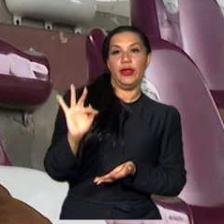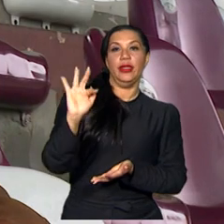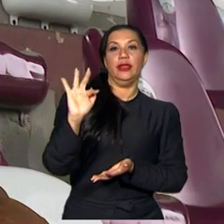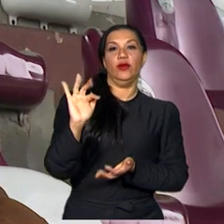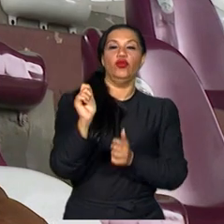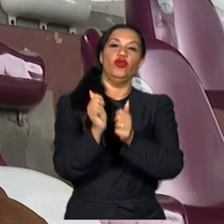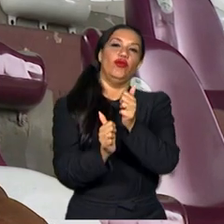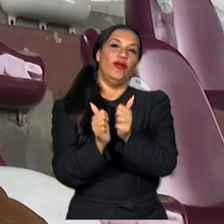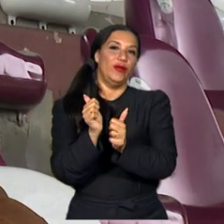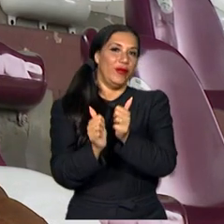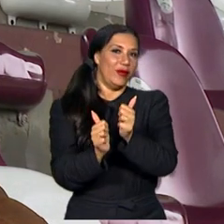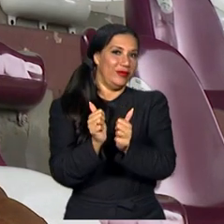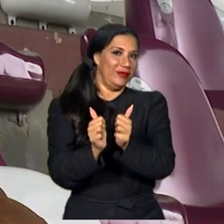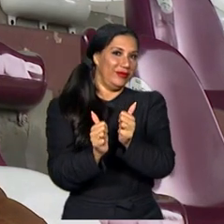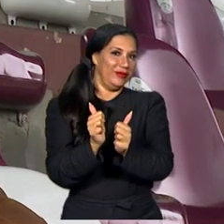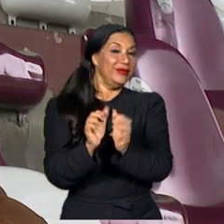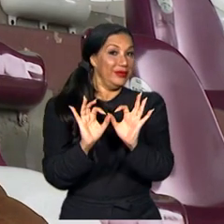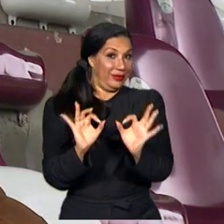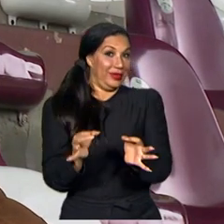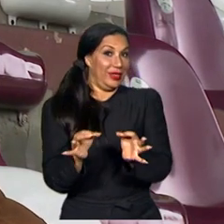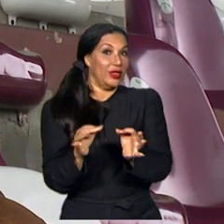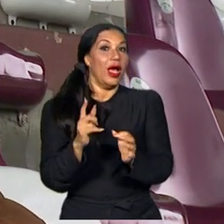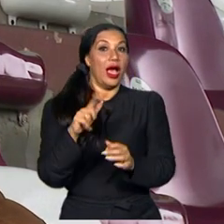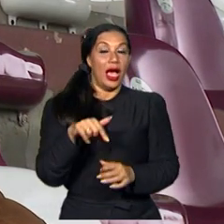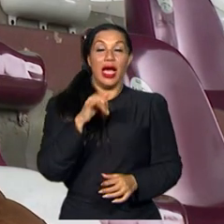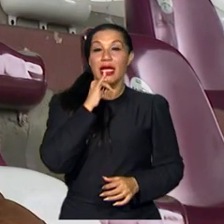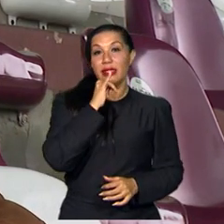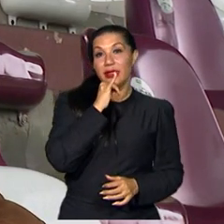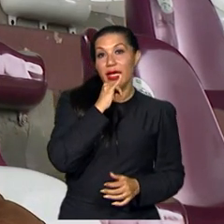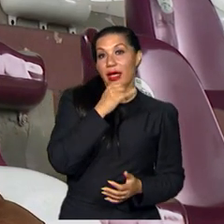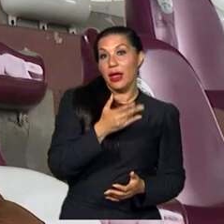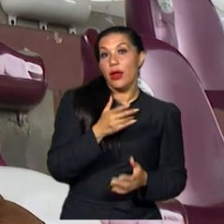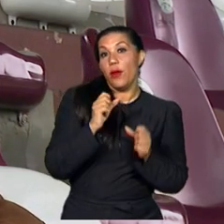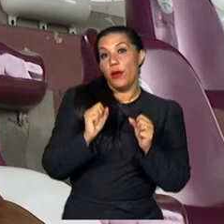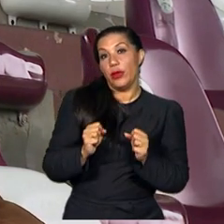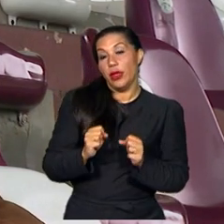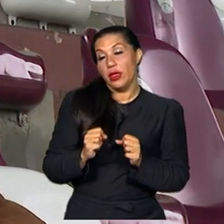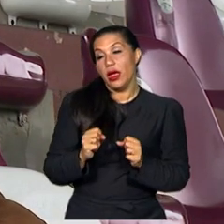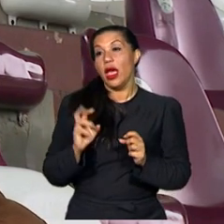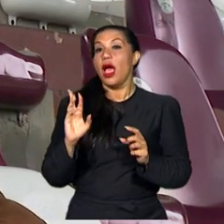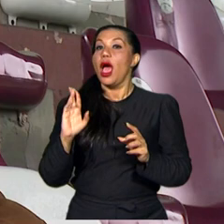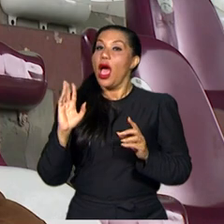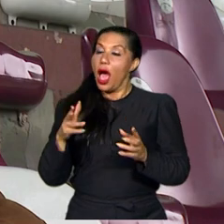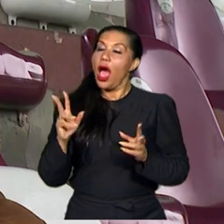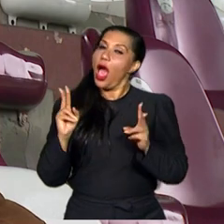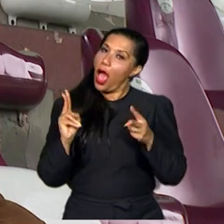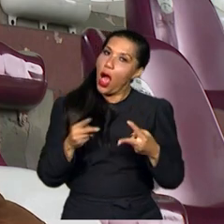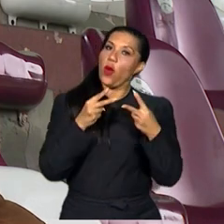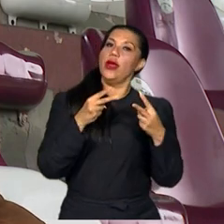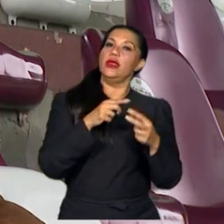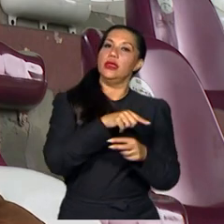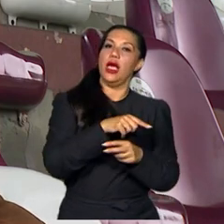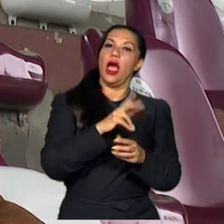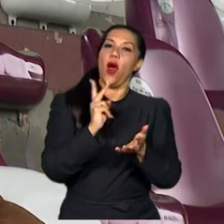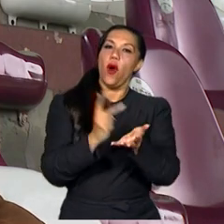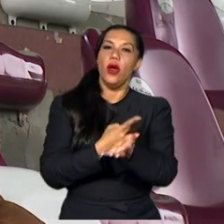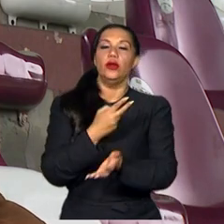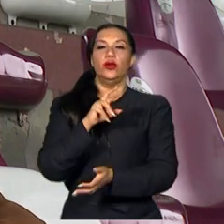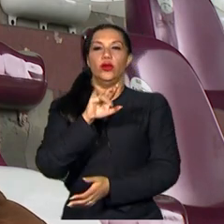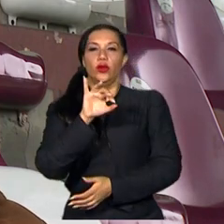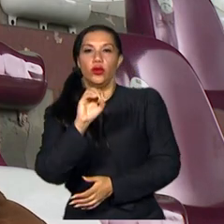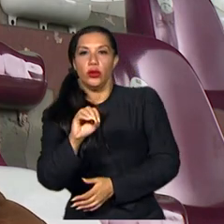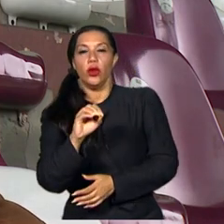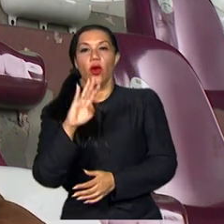de Futebol. Tá certo? Então é um título que poderia ser reconhecido. Isso já tinha acontecido no Rio de Janeiro também,